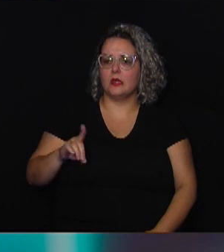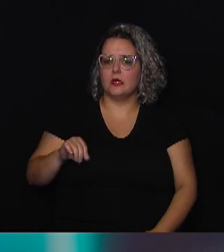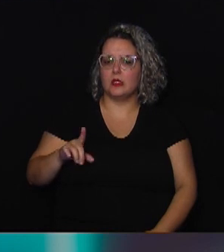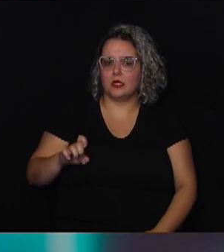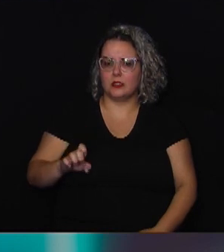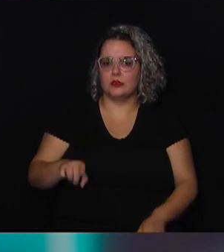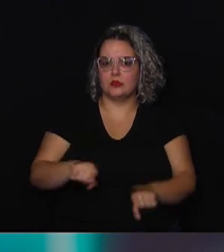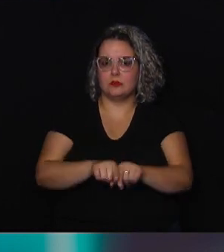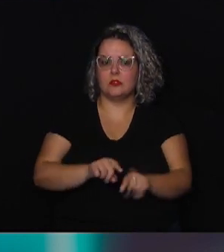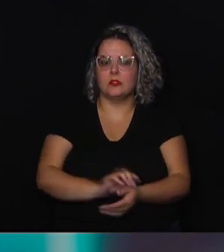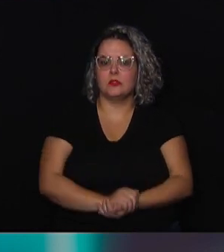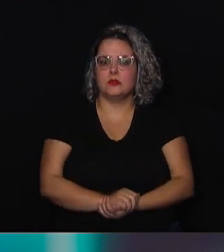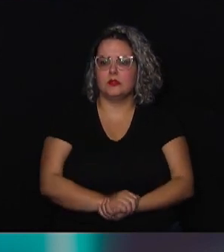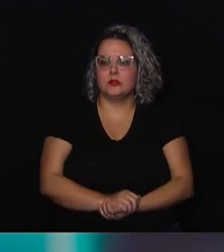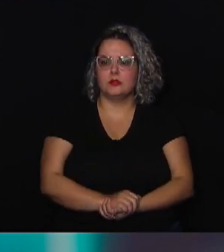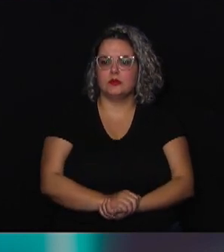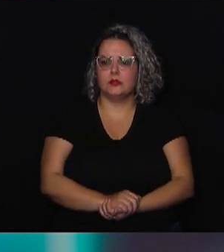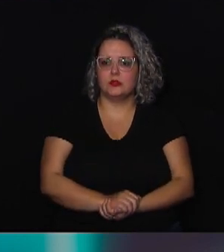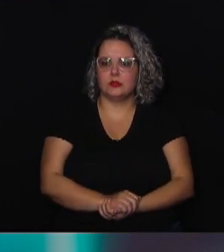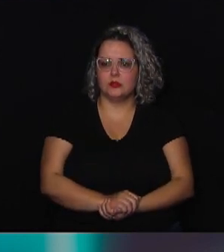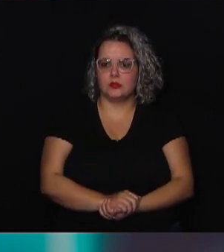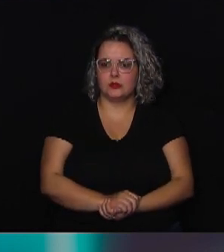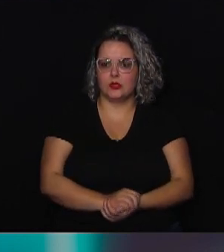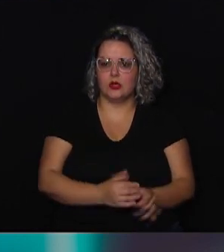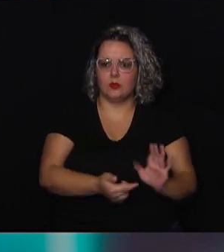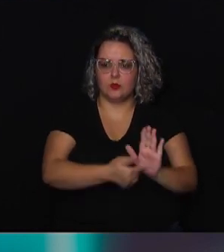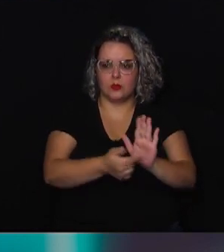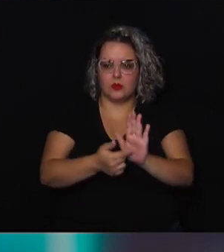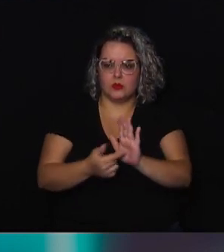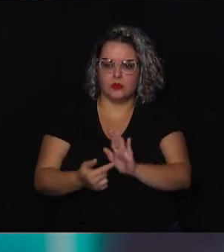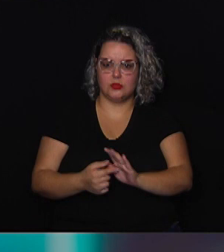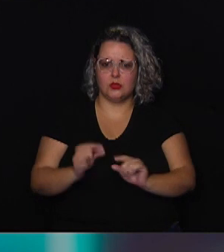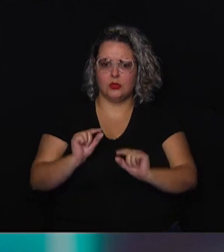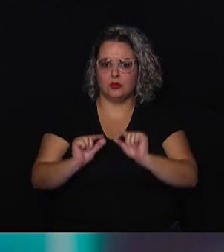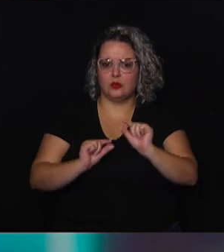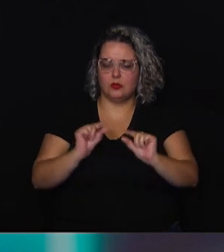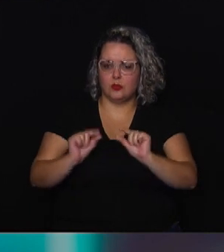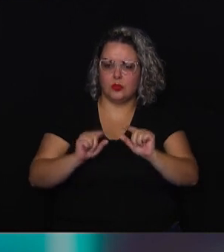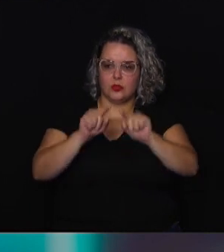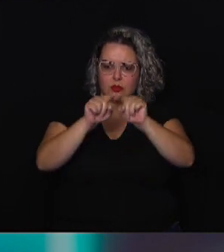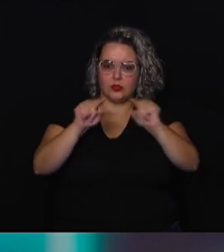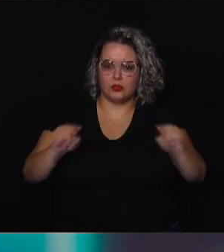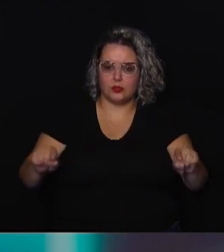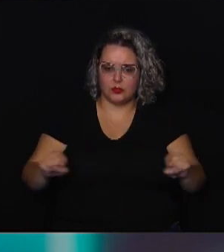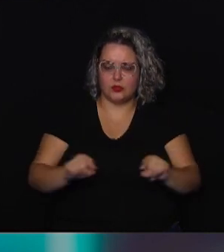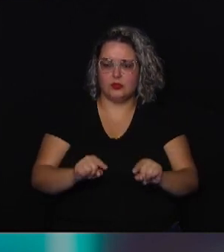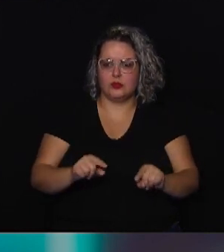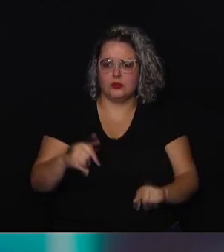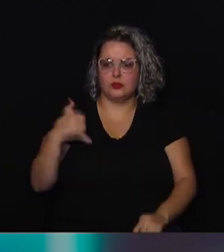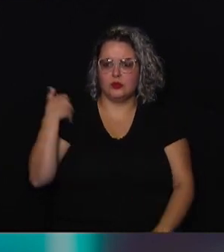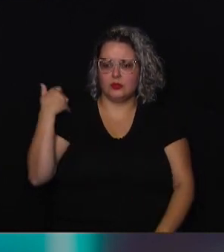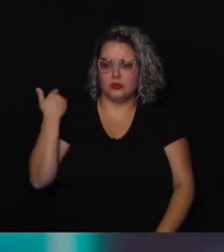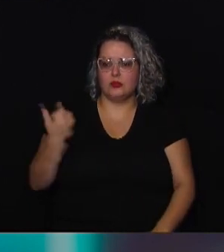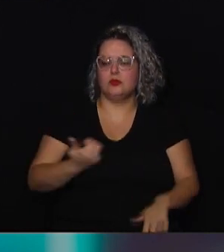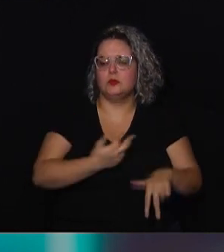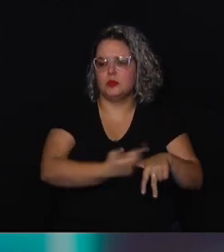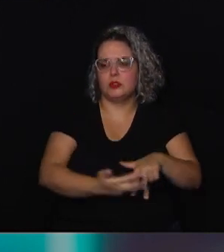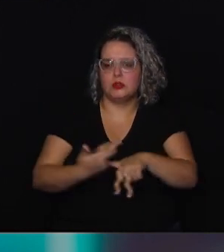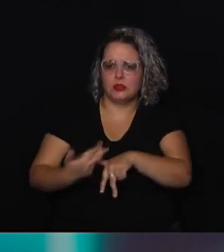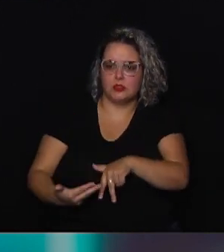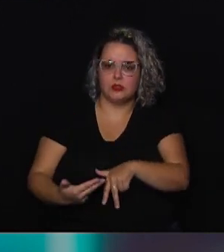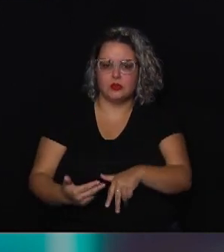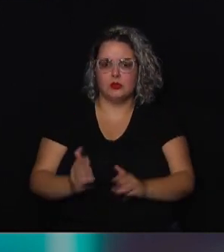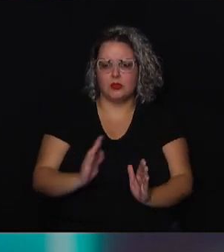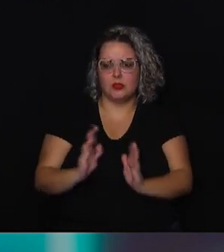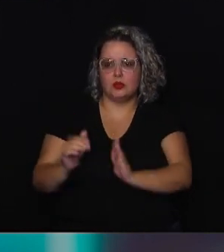Campinas. Então, aqui mostrando um pouquinho a pirâmide, né, etária e por sexo. Então, do lado vermelhinho são